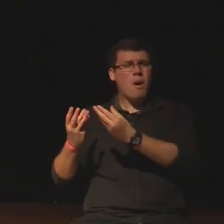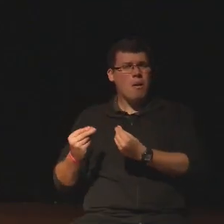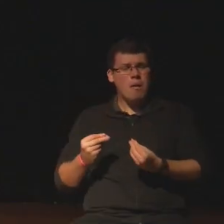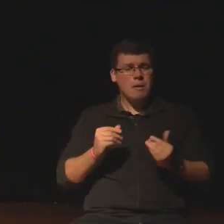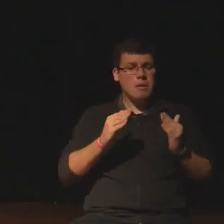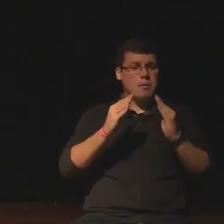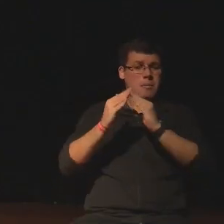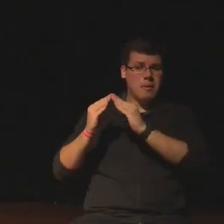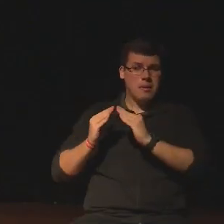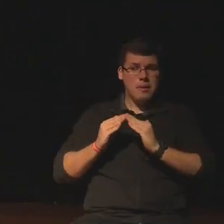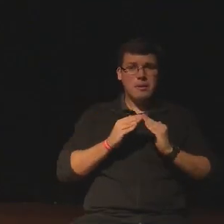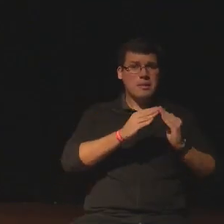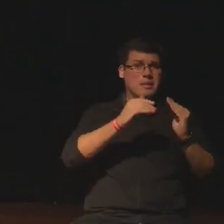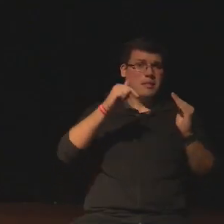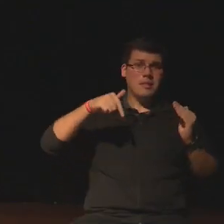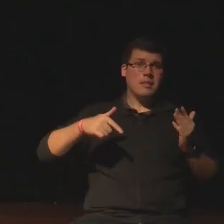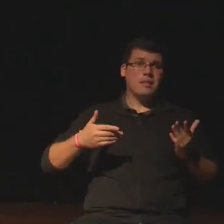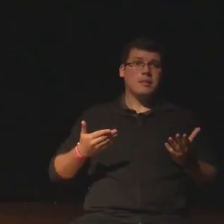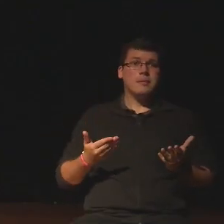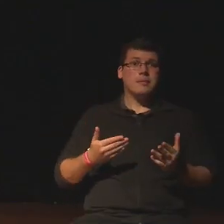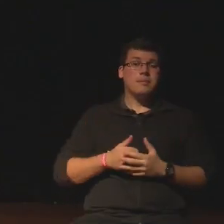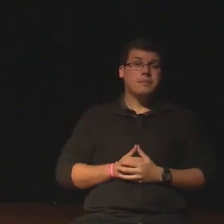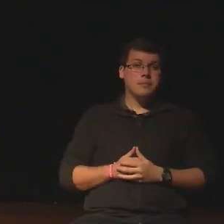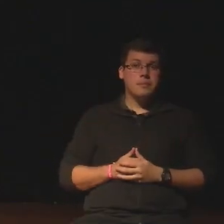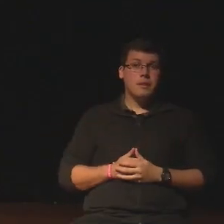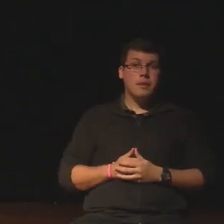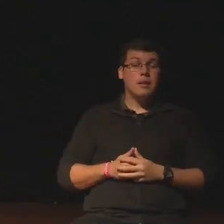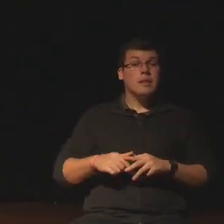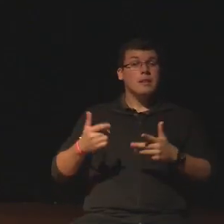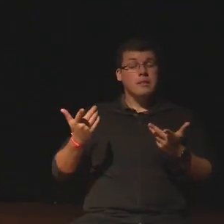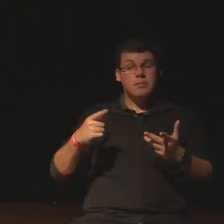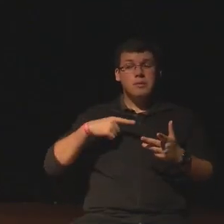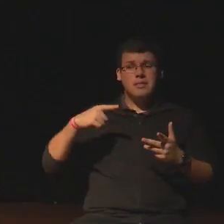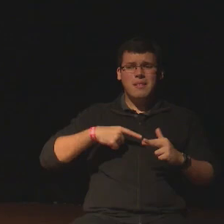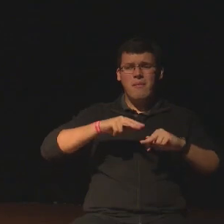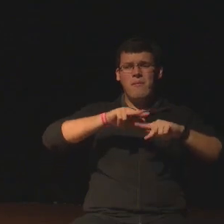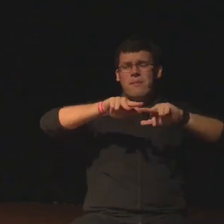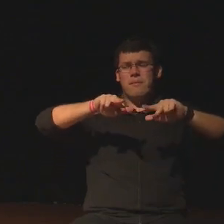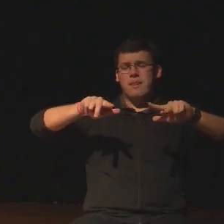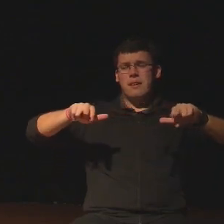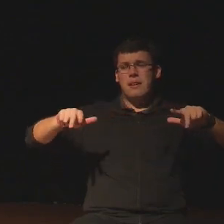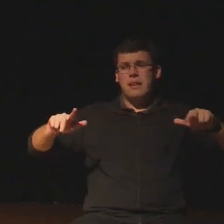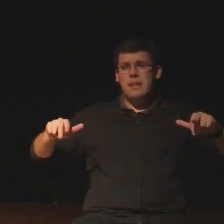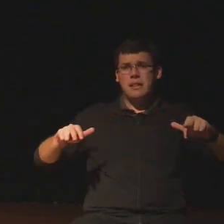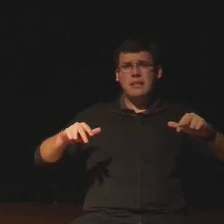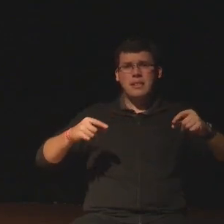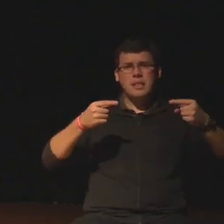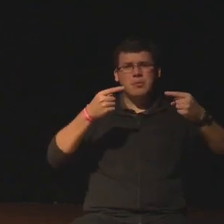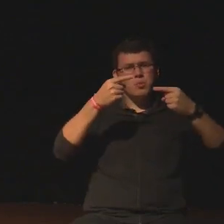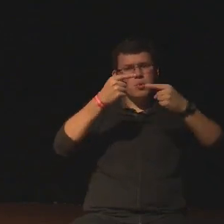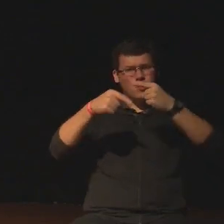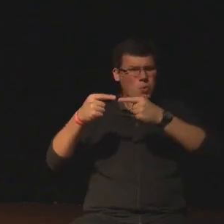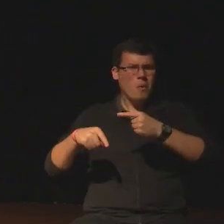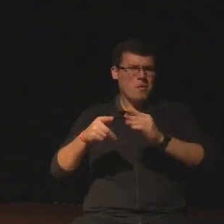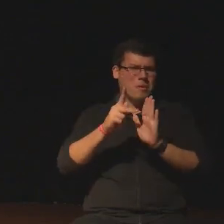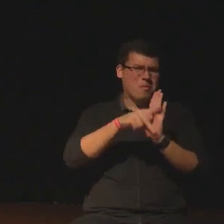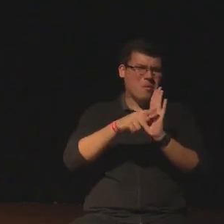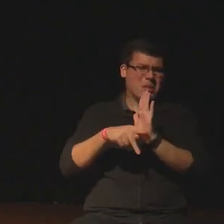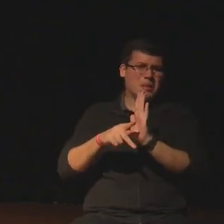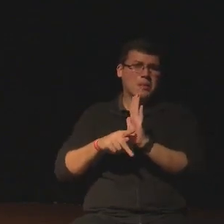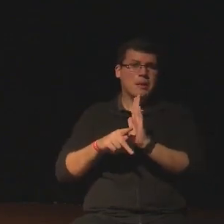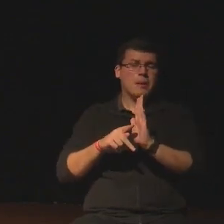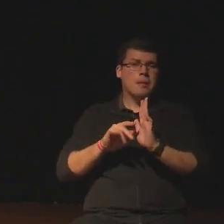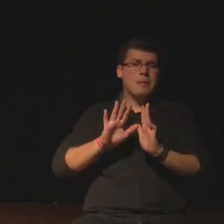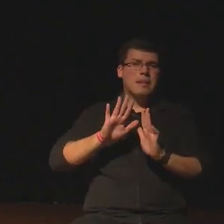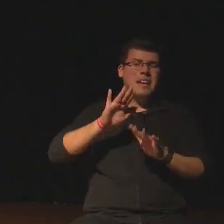nossa casa. Então, existem várias outras questões que não dizem respeito a esse projeto, que acabam fazendo